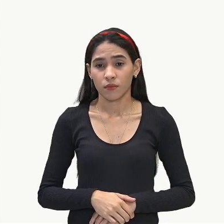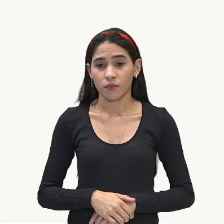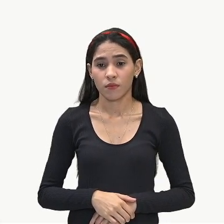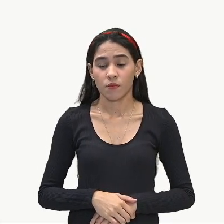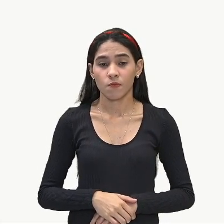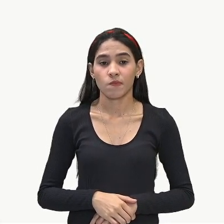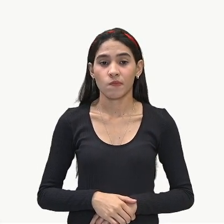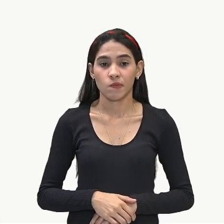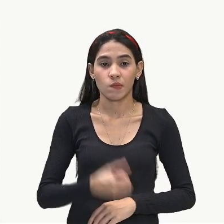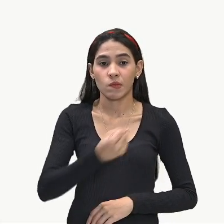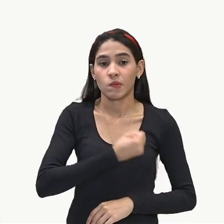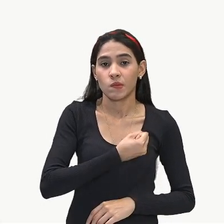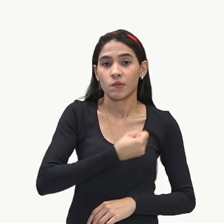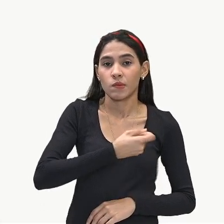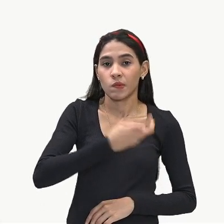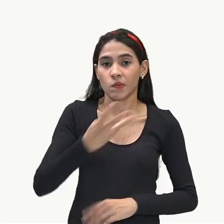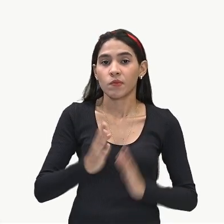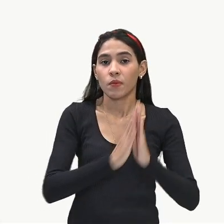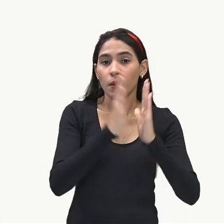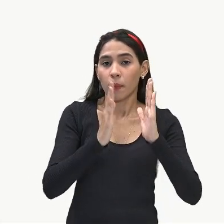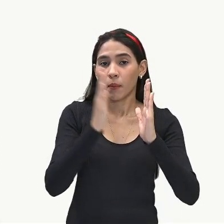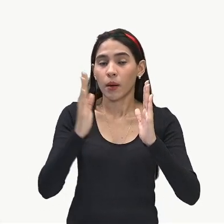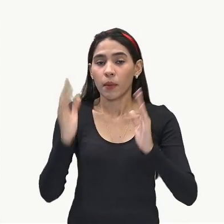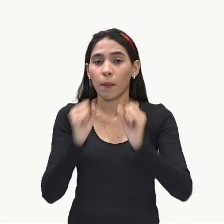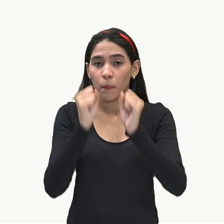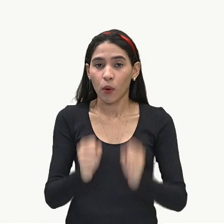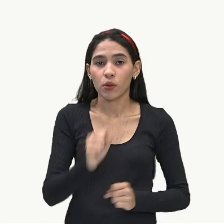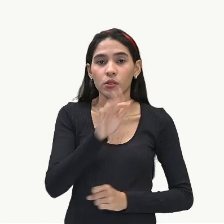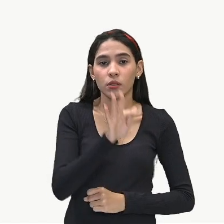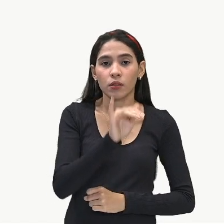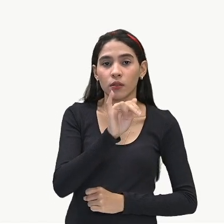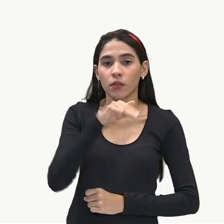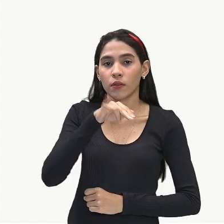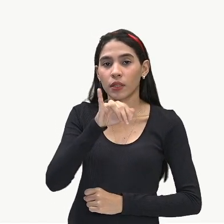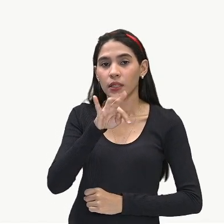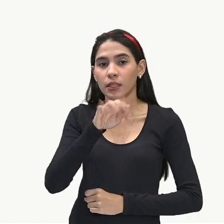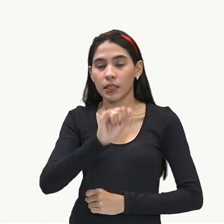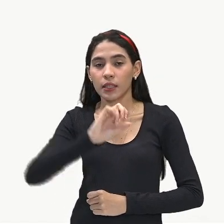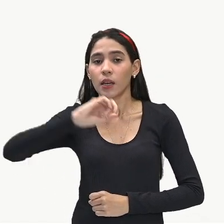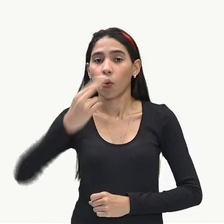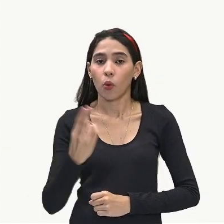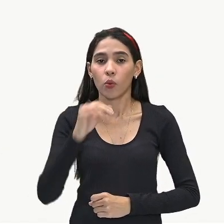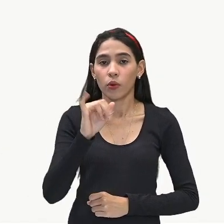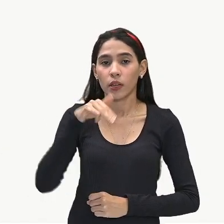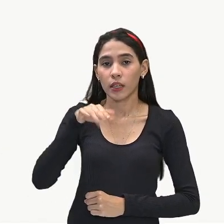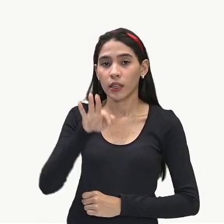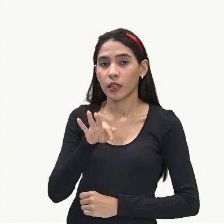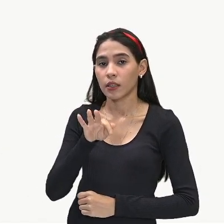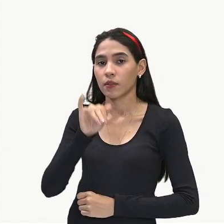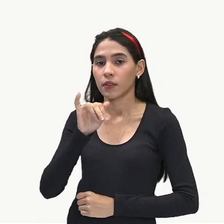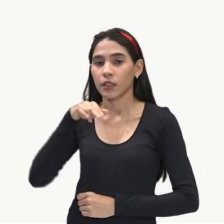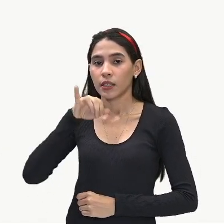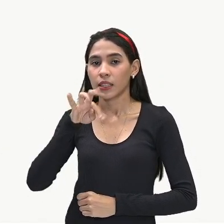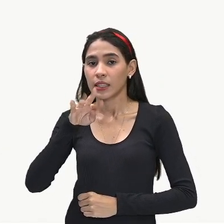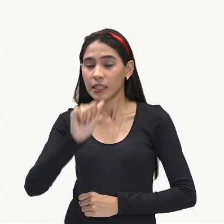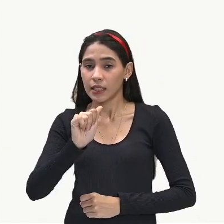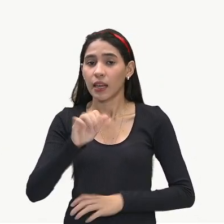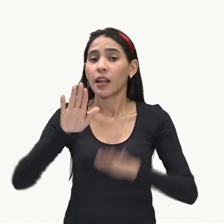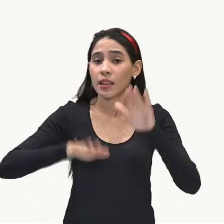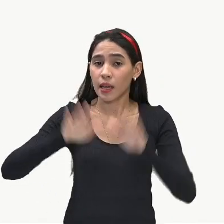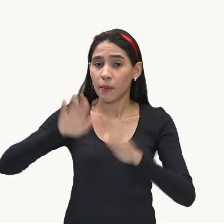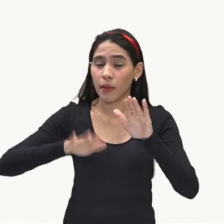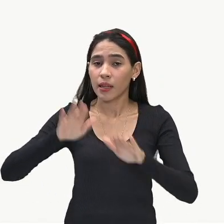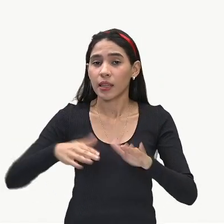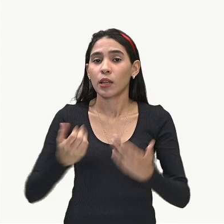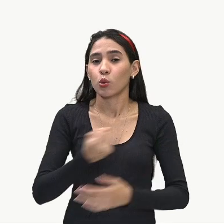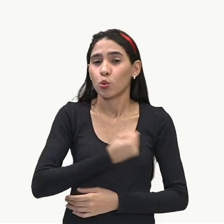Uma sequência pode ser finita ou infinita, dependendo da quantidade